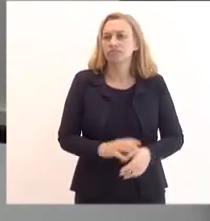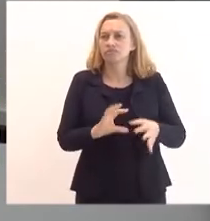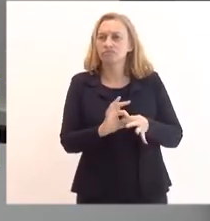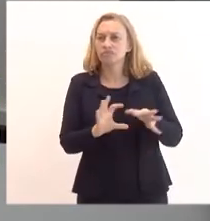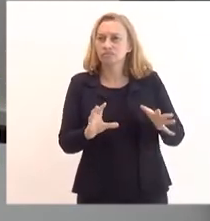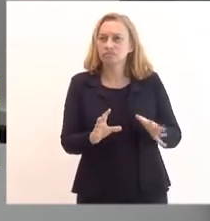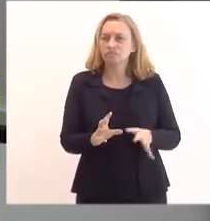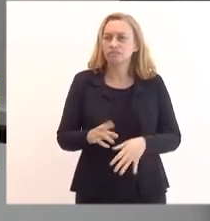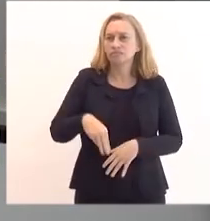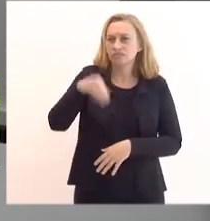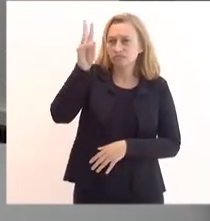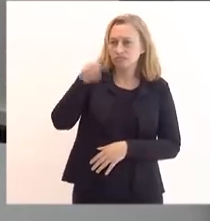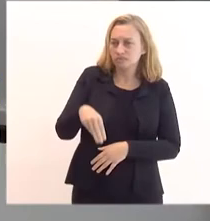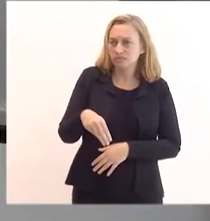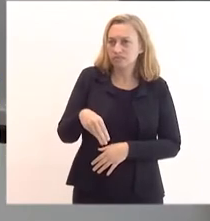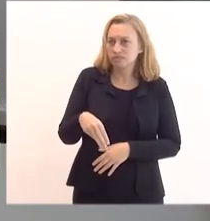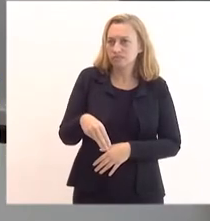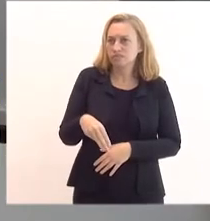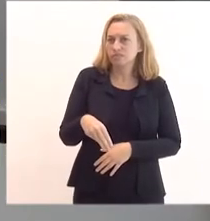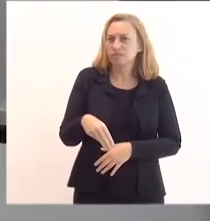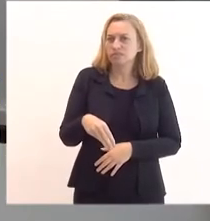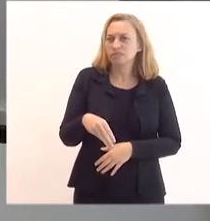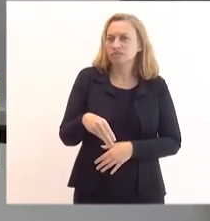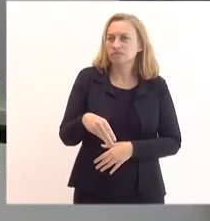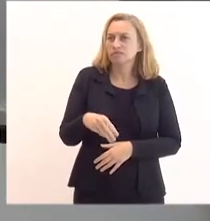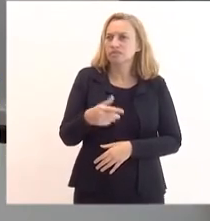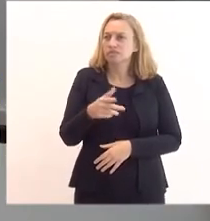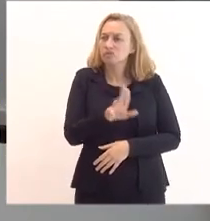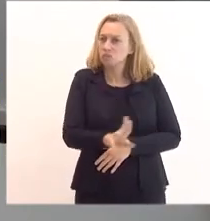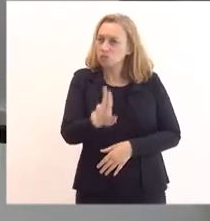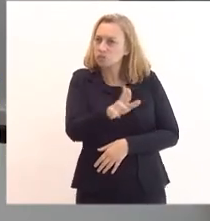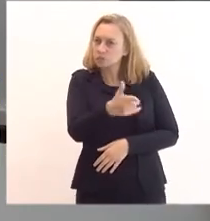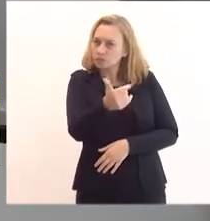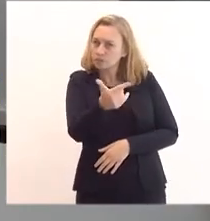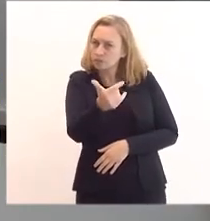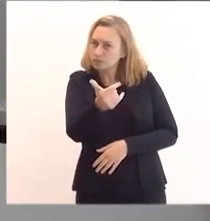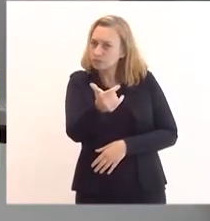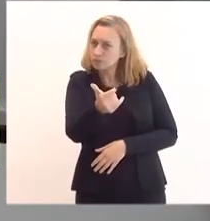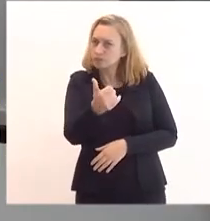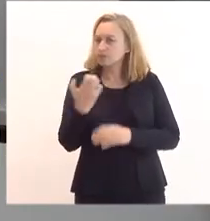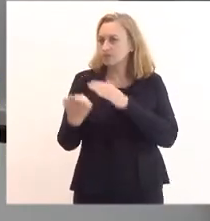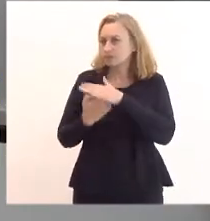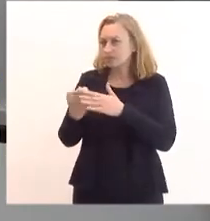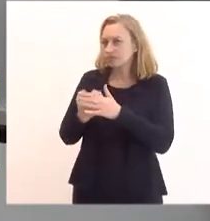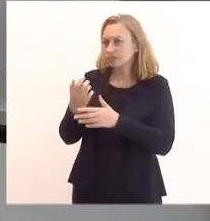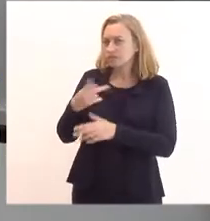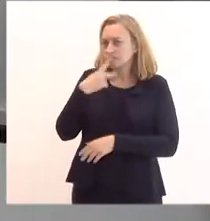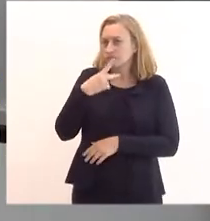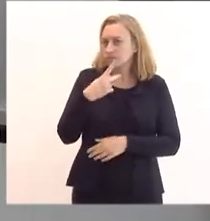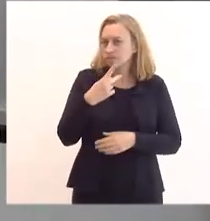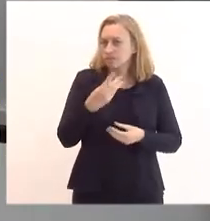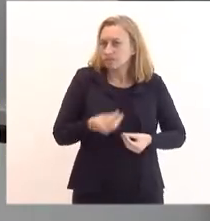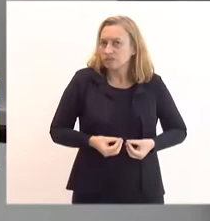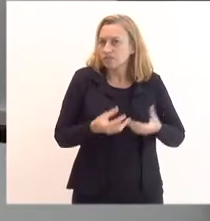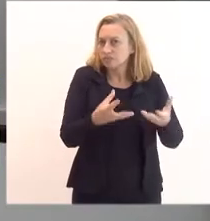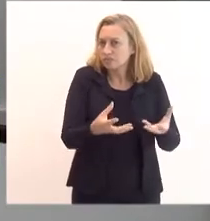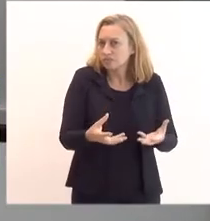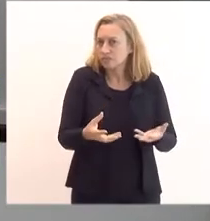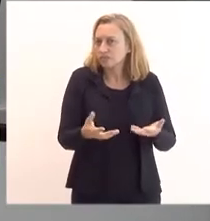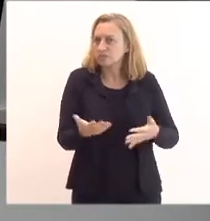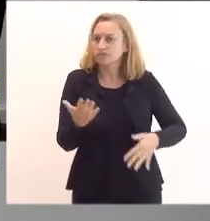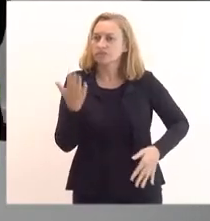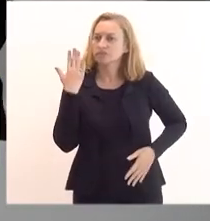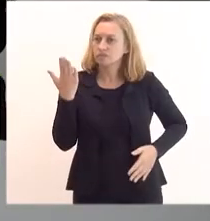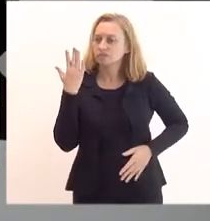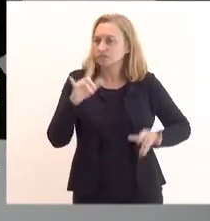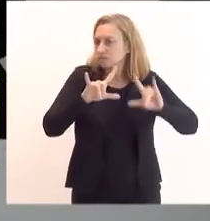colecionadores, caçadores, várias vezes a imprensa noticiou. Muitos colecionadores com milhares de armas eram fornecedores do tráfico, eram fornecedores